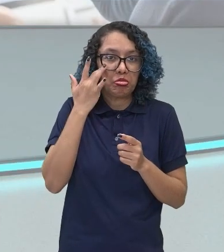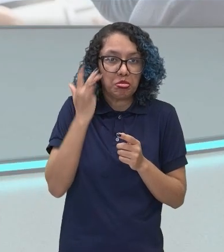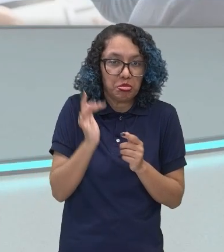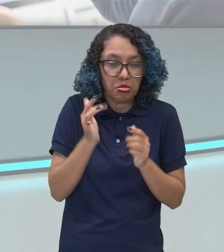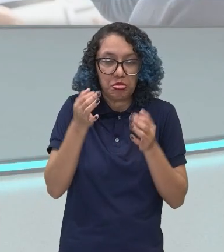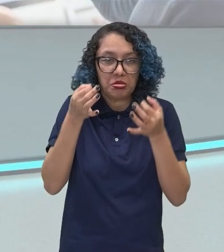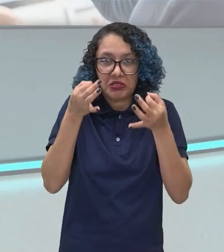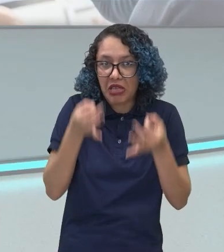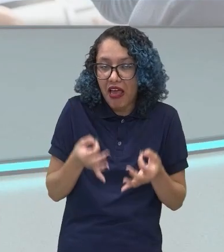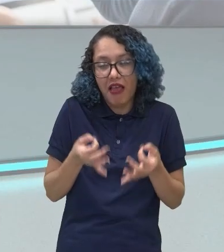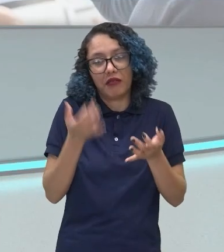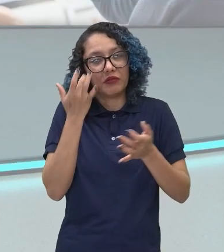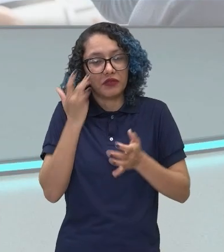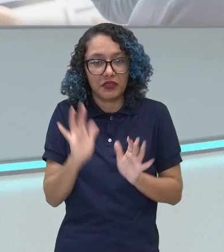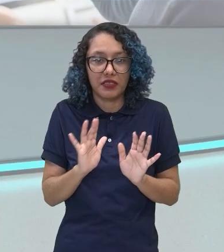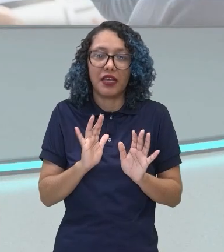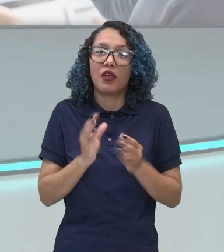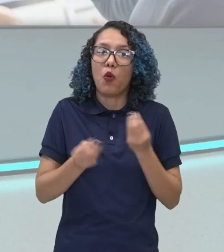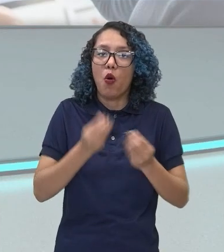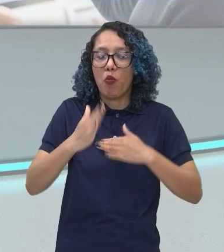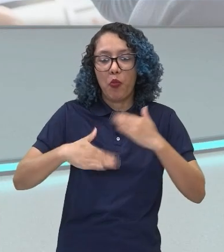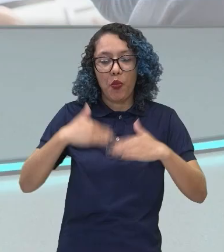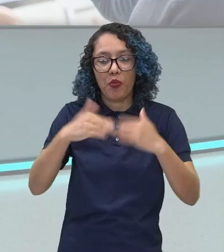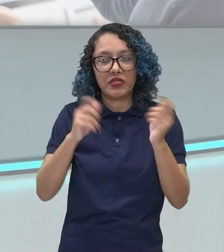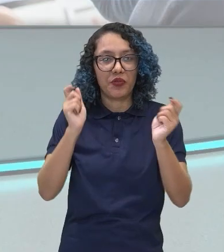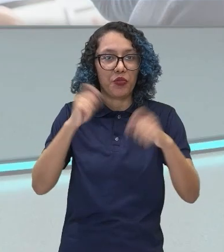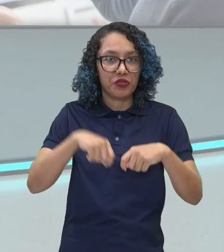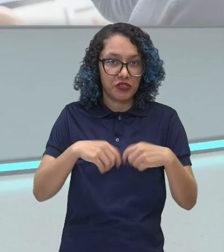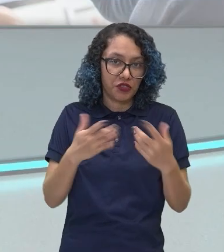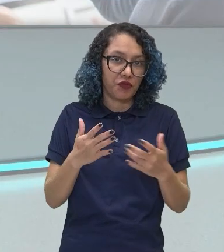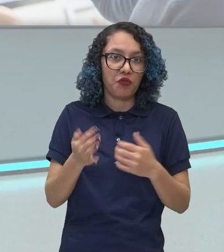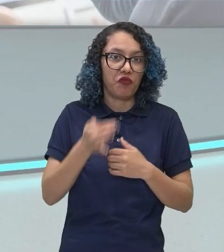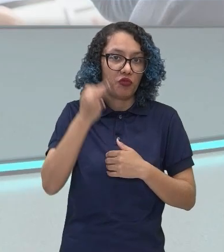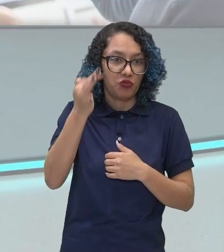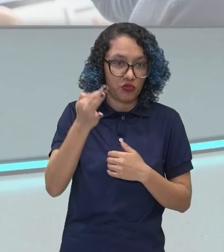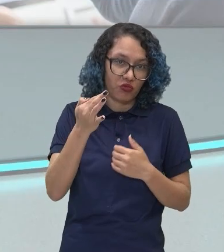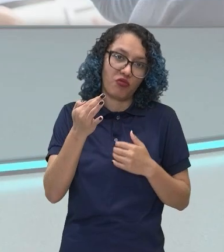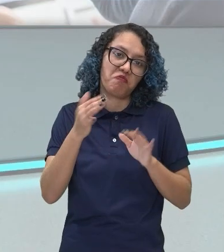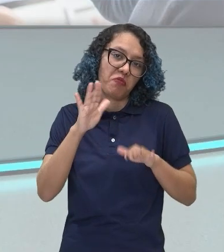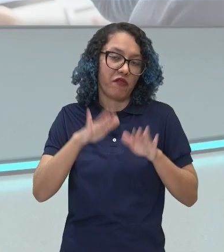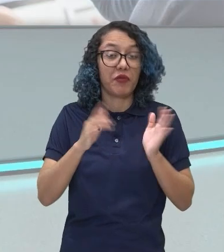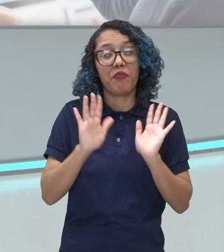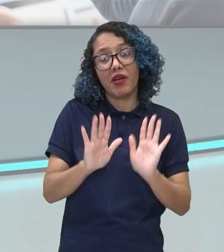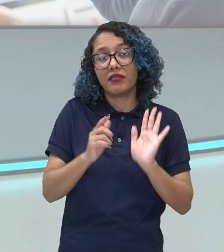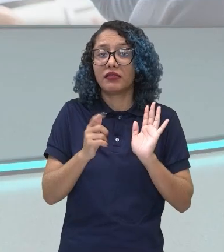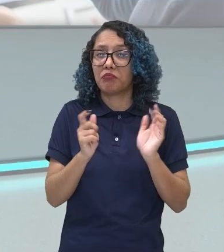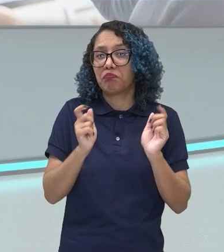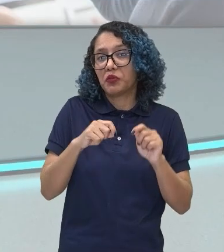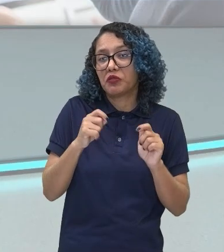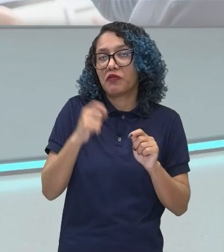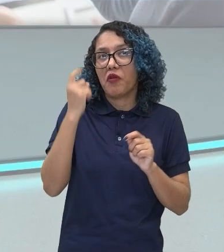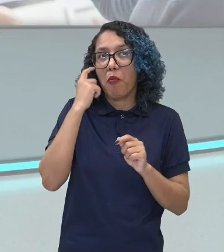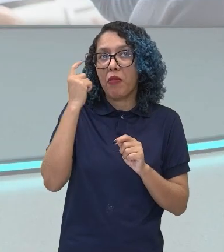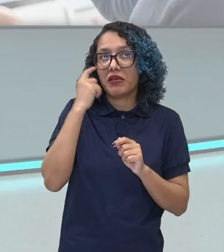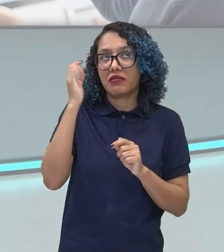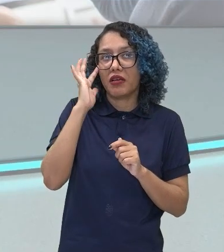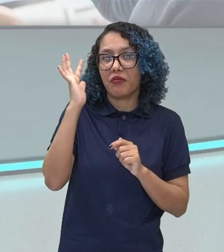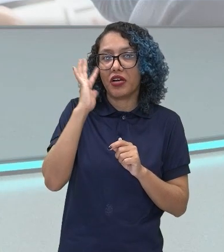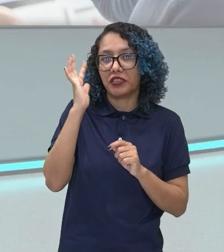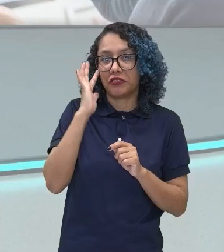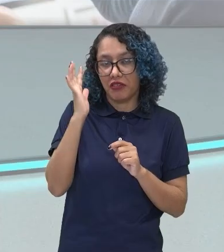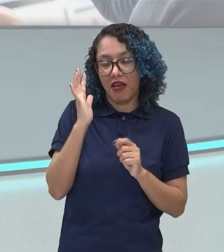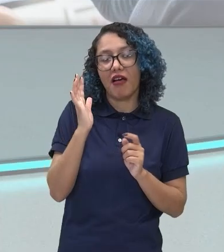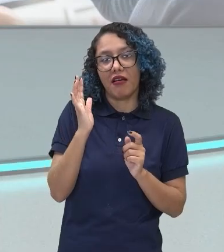irão evoluir para chegar, né, nesse futuro aí tão imaginado. Mas a gente consegue, né, pelos passos que nós estamos